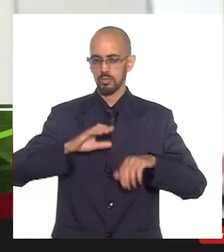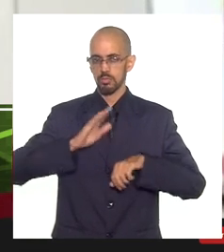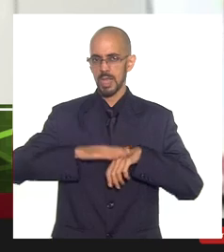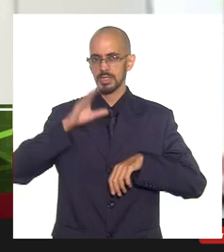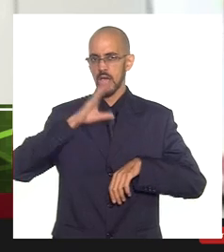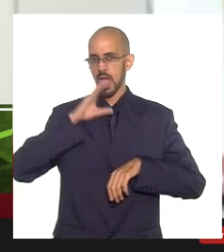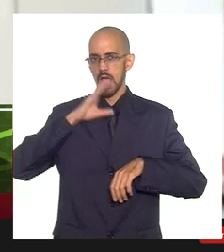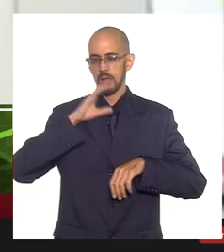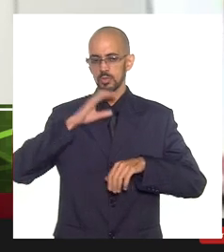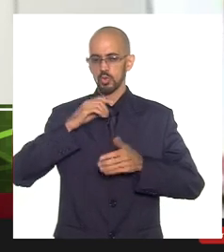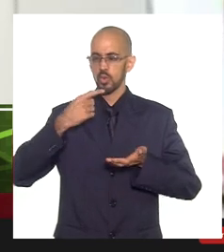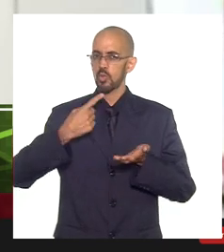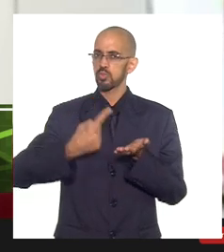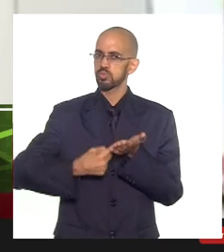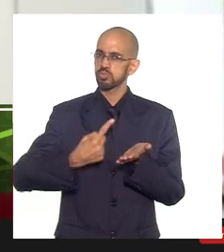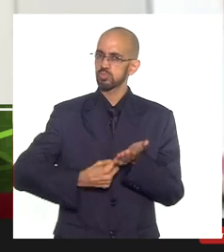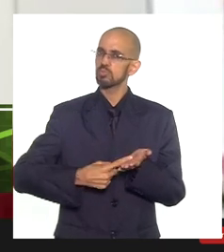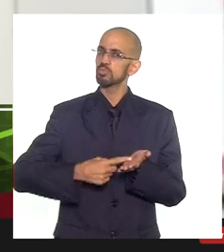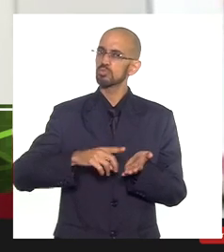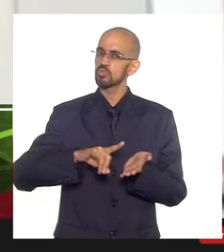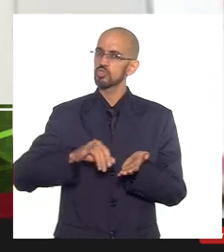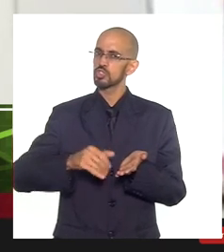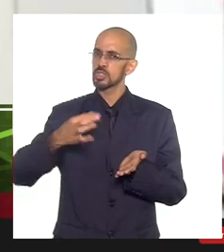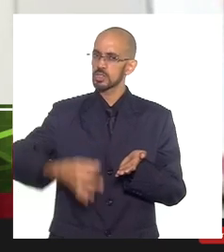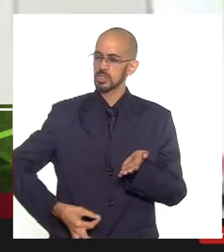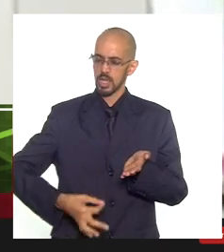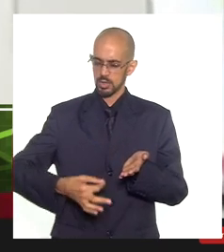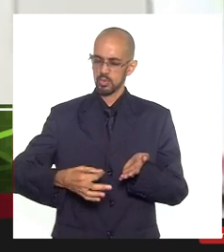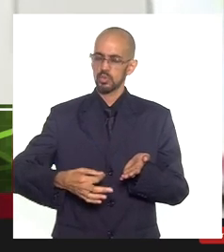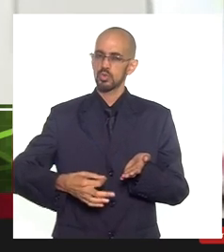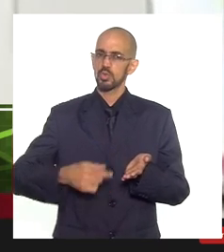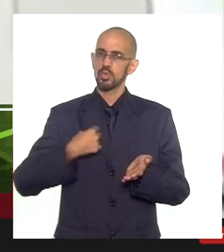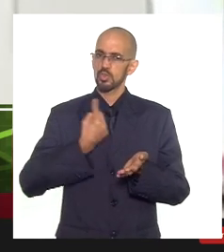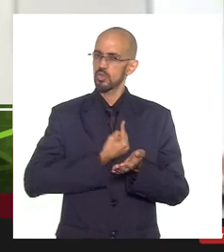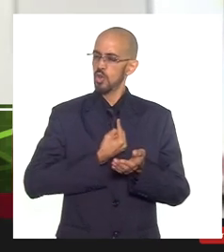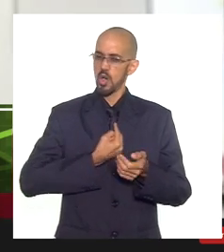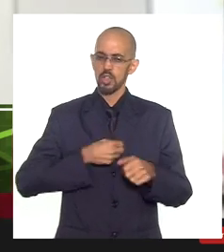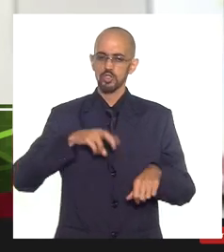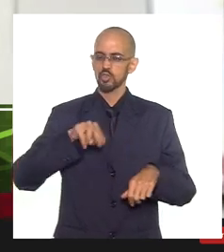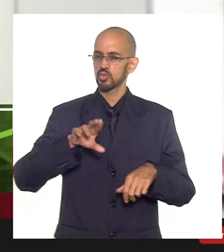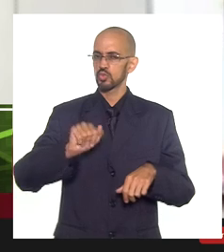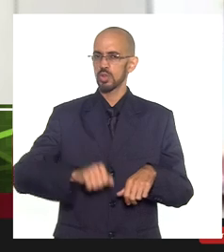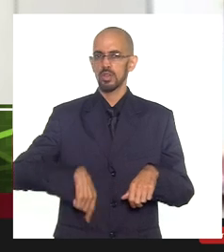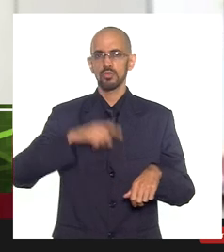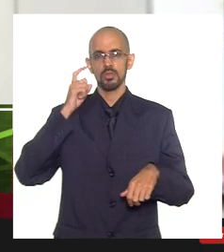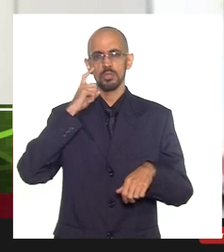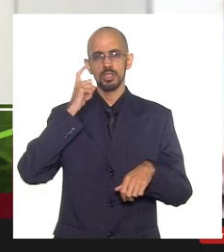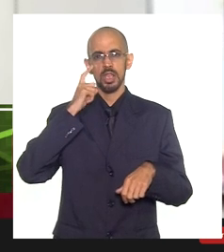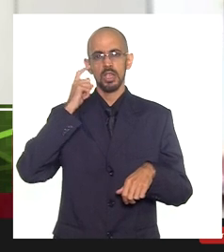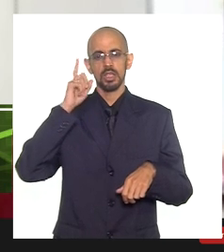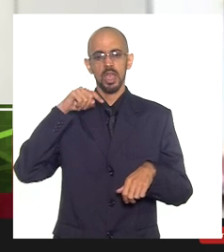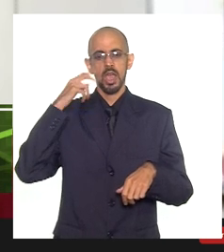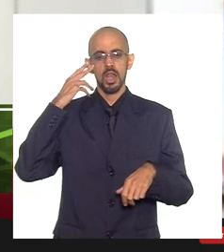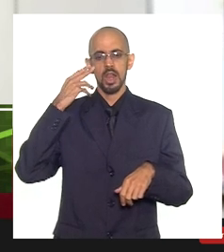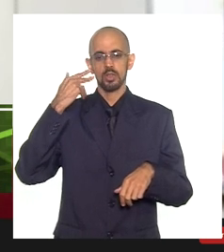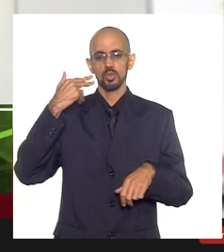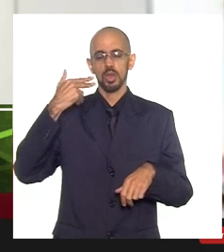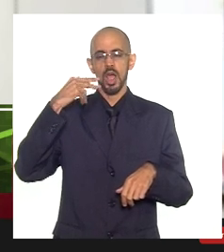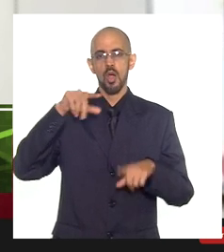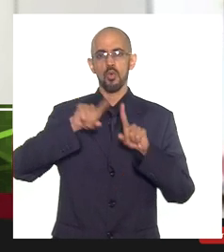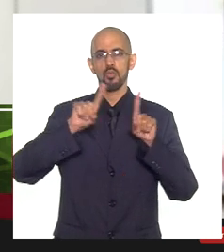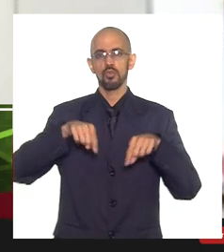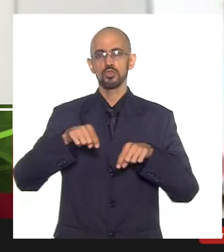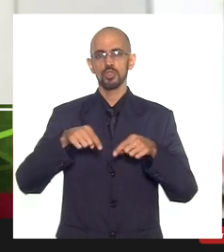uma agenda concreta para ser enfrentada contem com a gente nós não vamos nunca naturalizar que o cenário de enfrentamento com uma crise